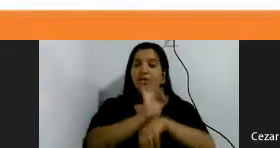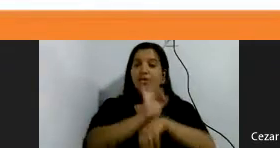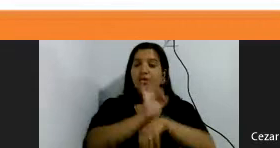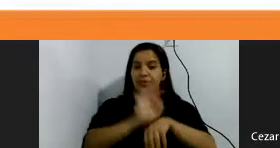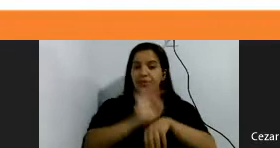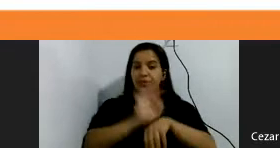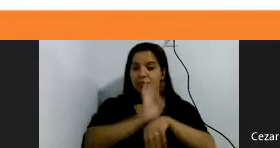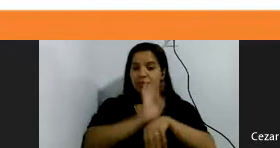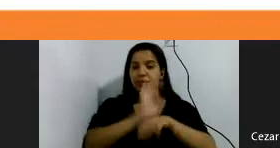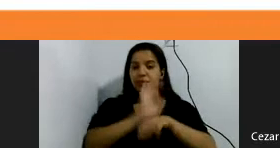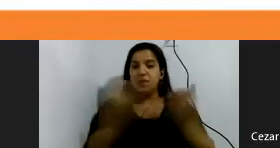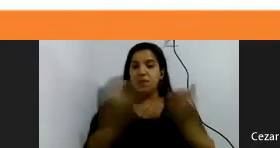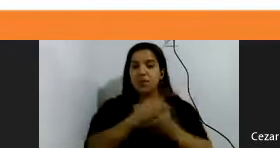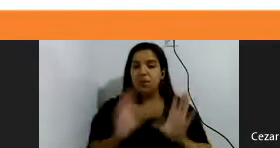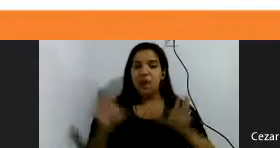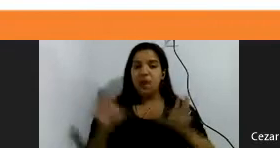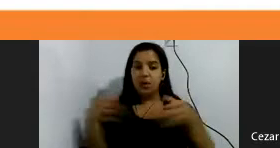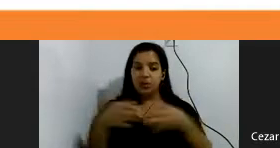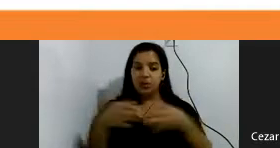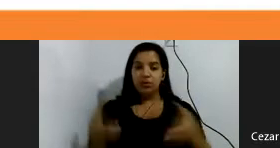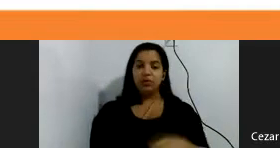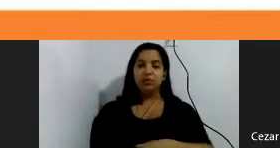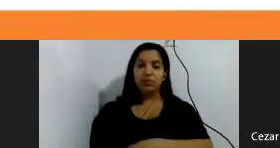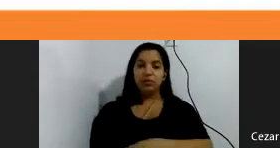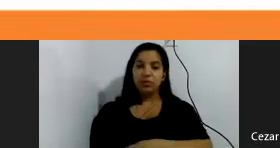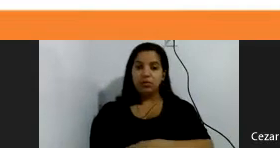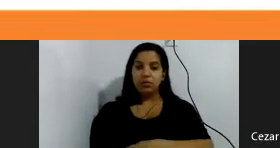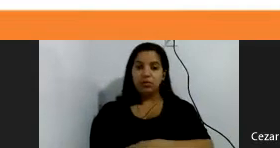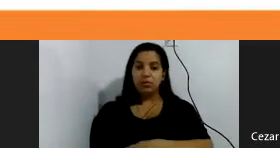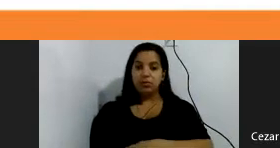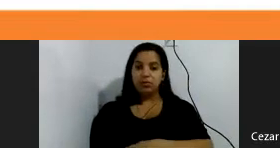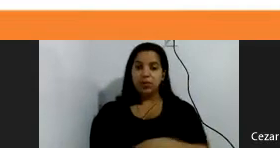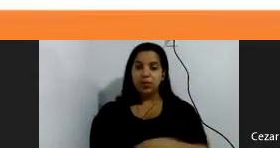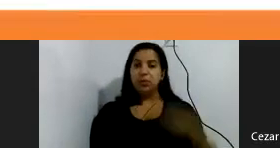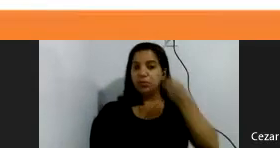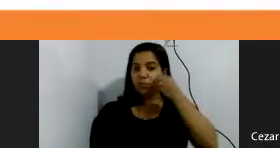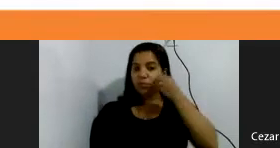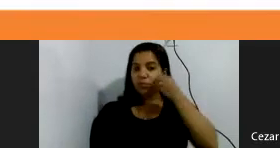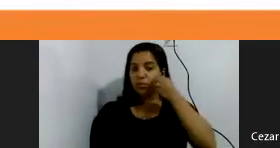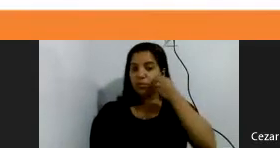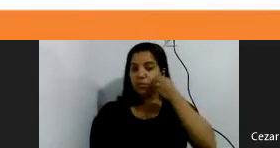e promover a aglutinação. Então, esses testes eles são